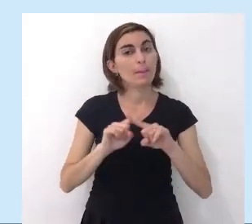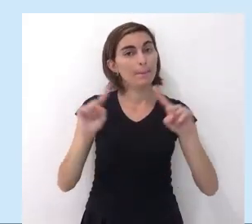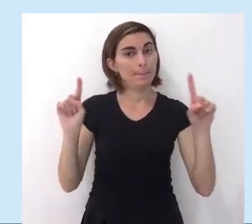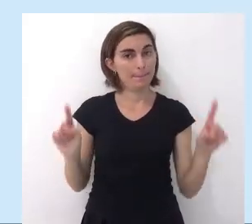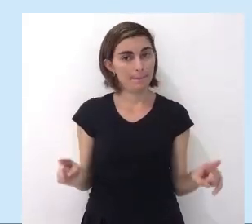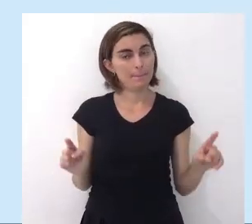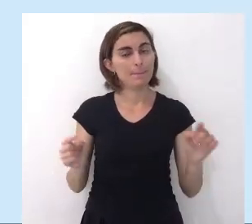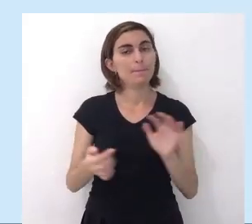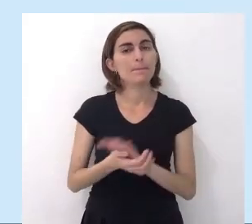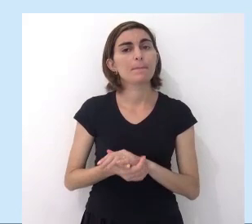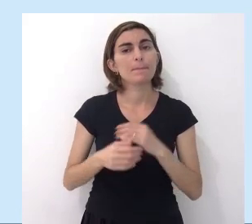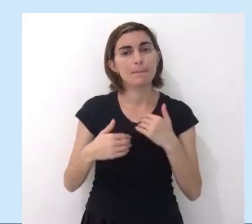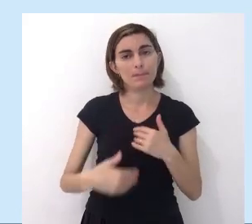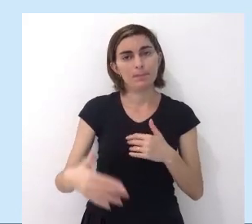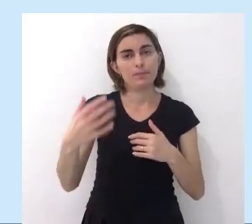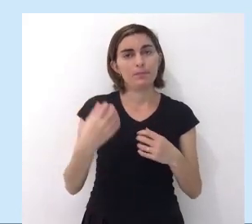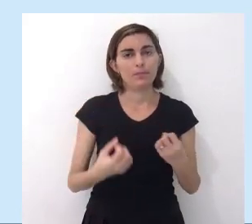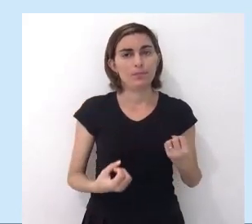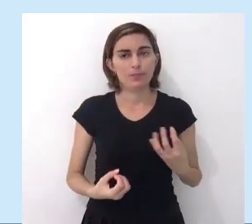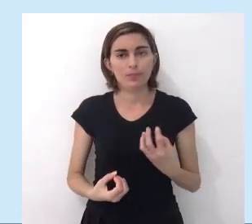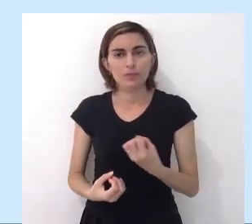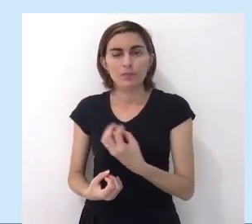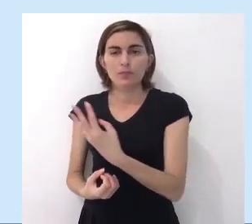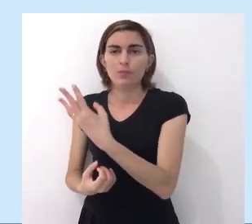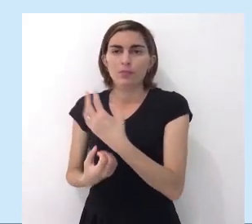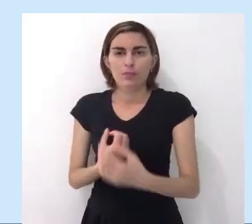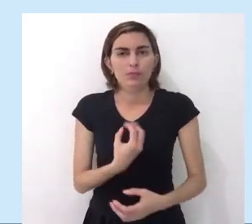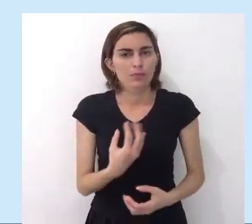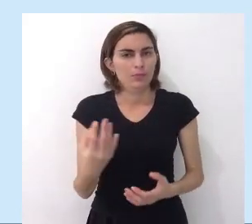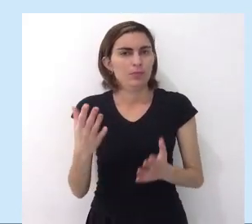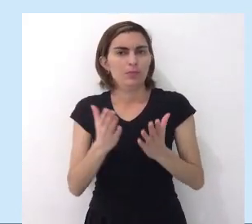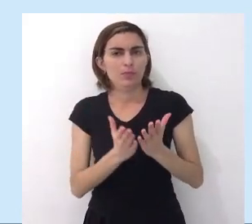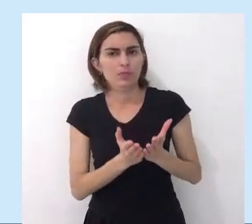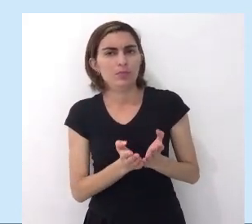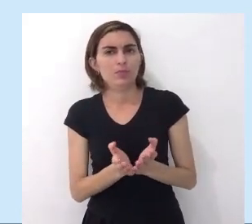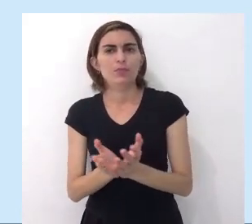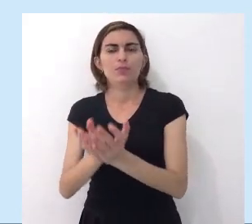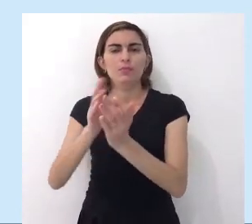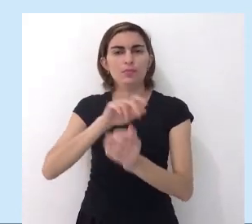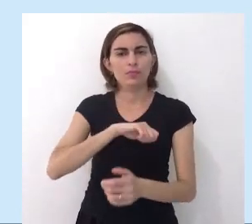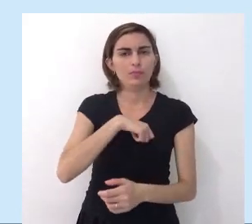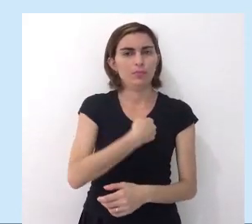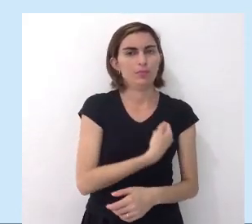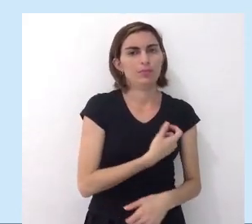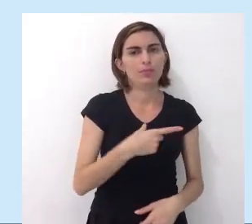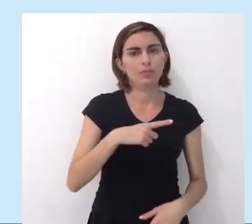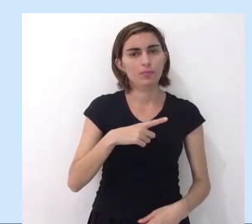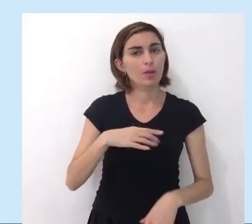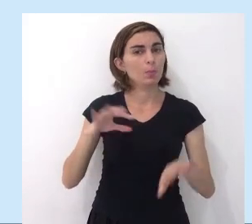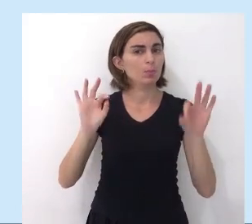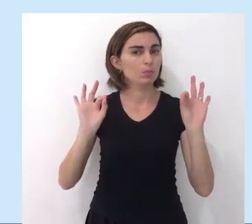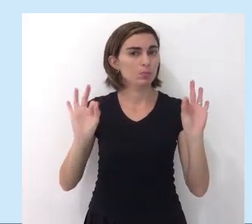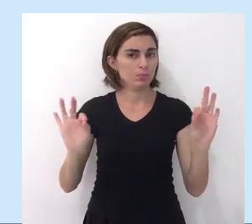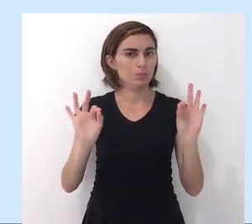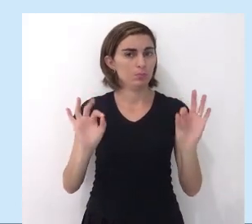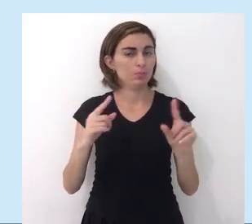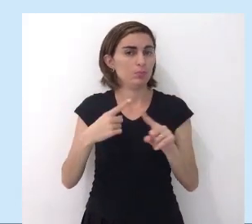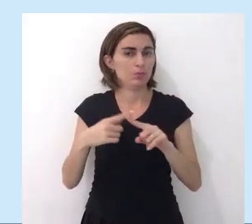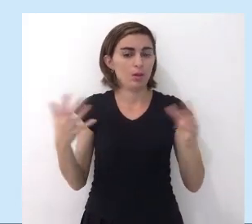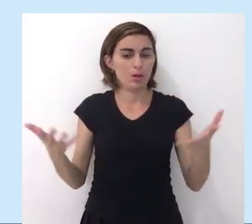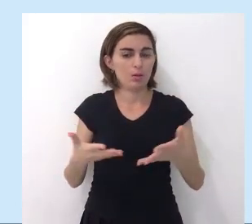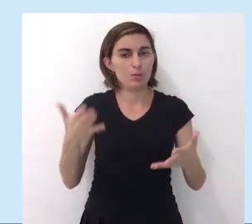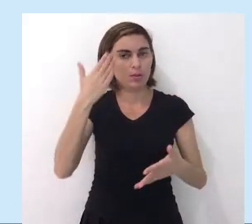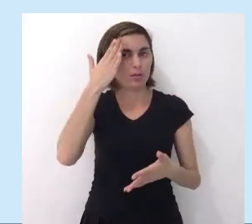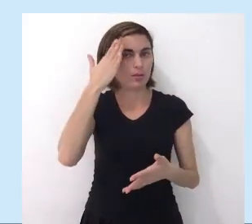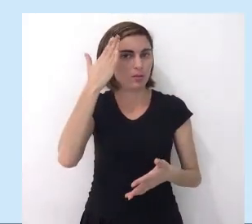Mas, por meio dessa viagem que foi feita aí pelos espanhóis, eles têm a exclusividade, né? Porque agora eles